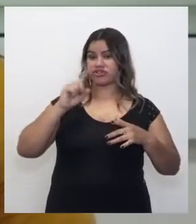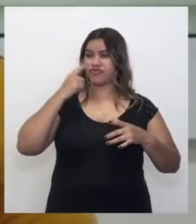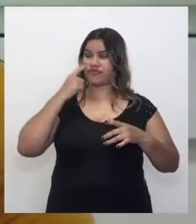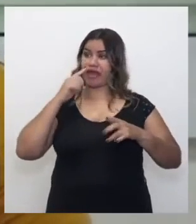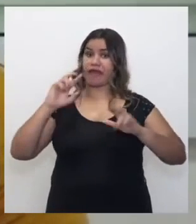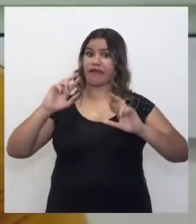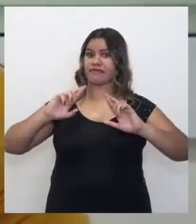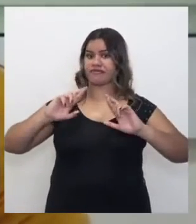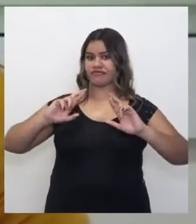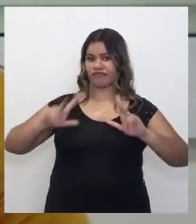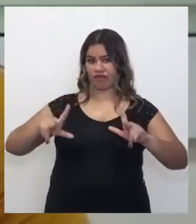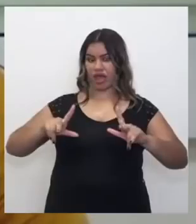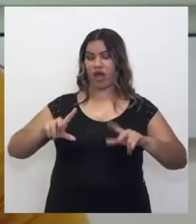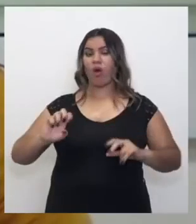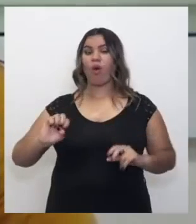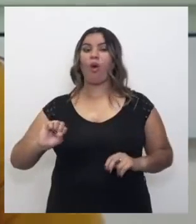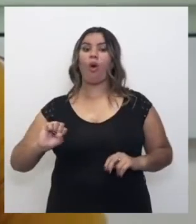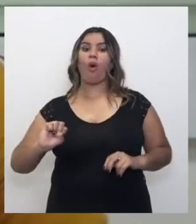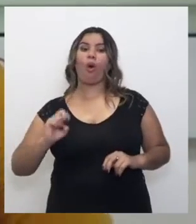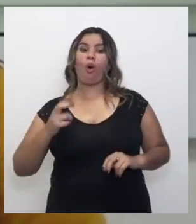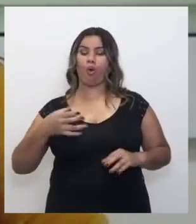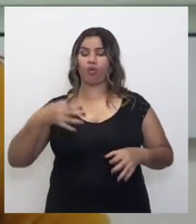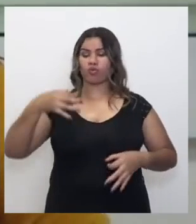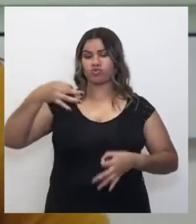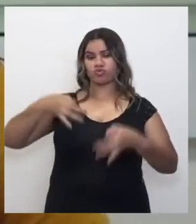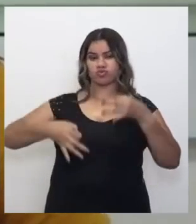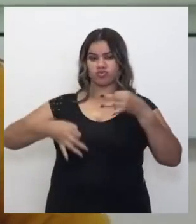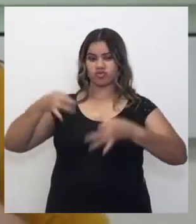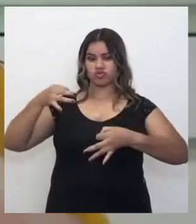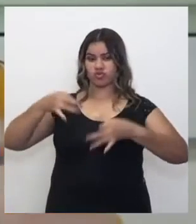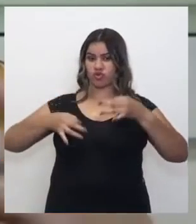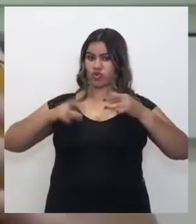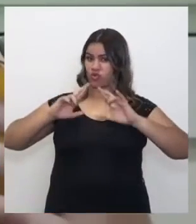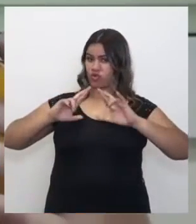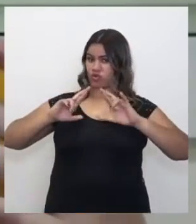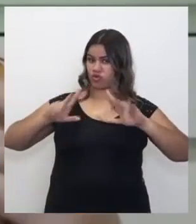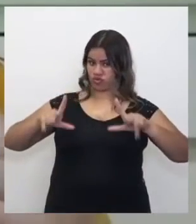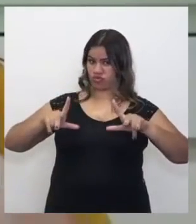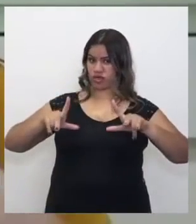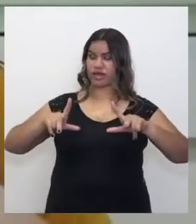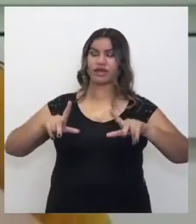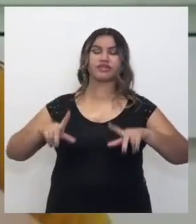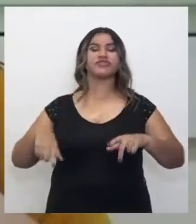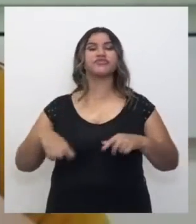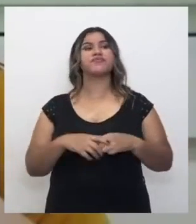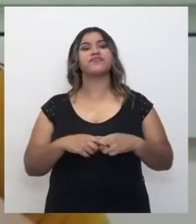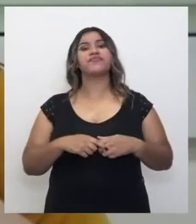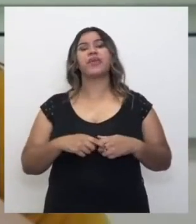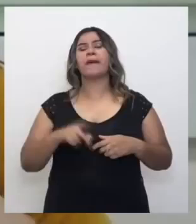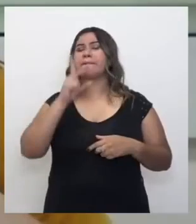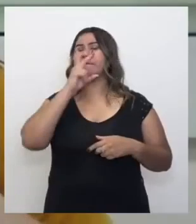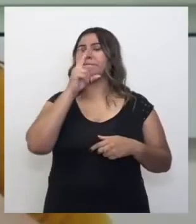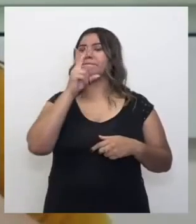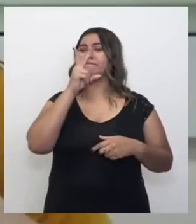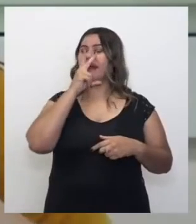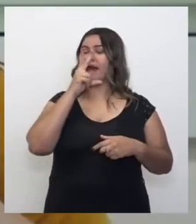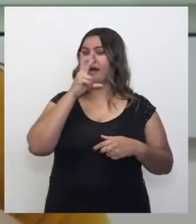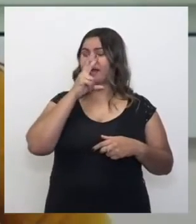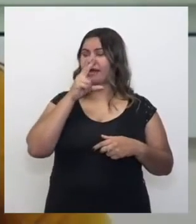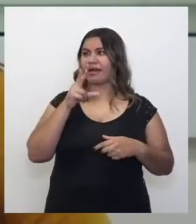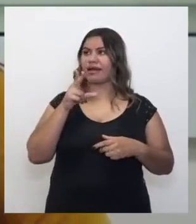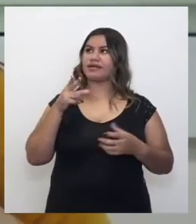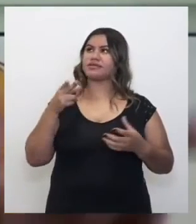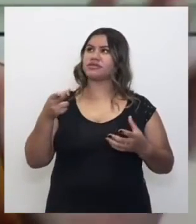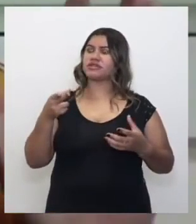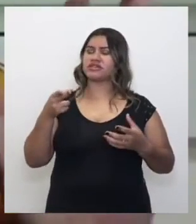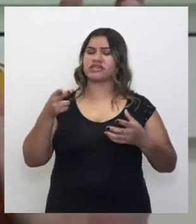coisas que nós consideramos ou julgamos, né, como diferentes, fica parecendo que elas são